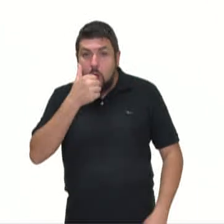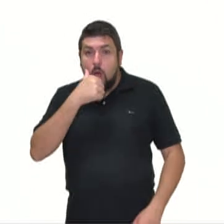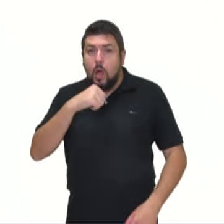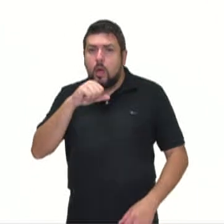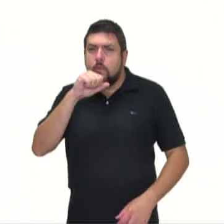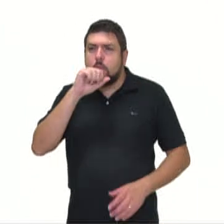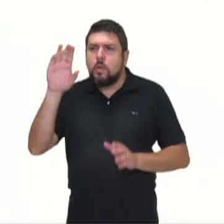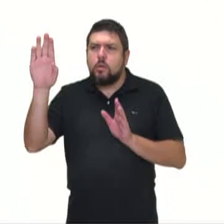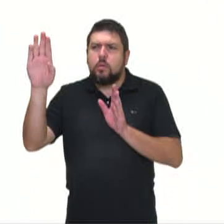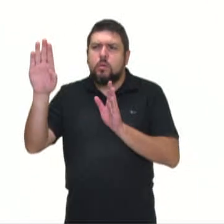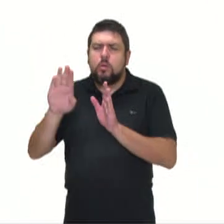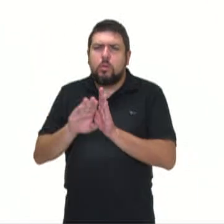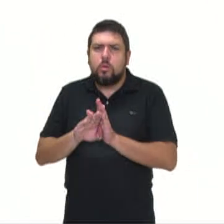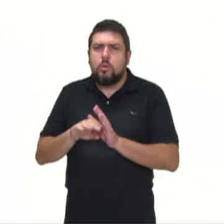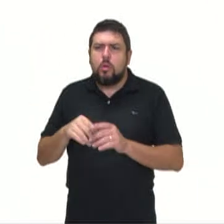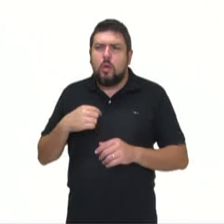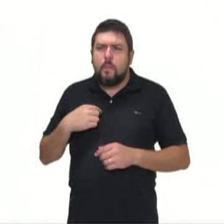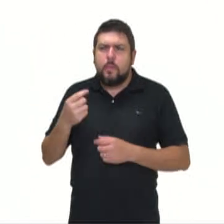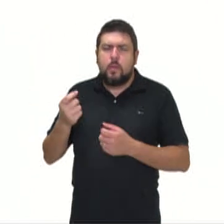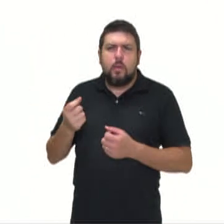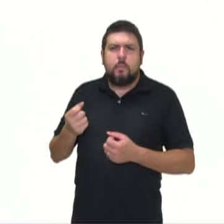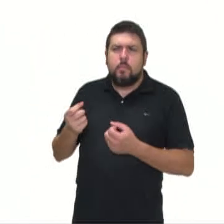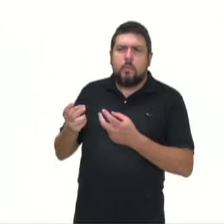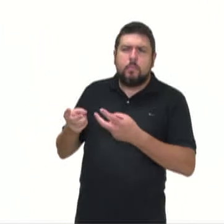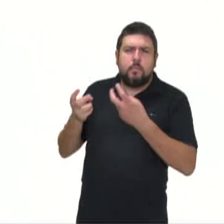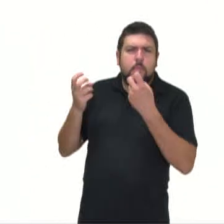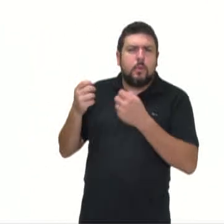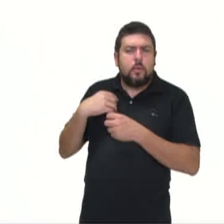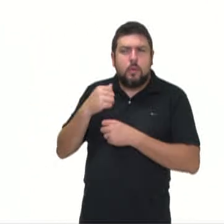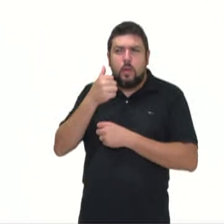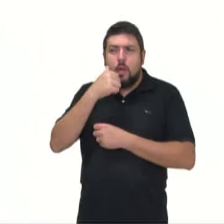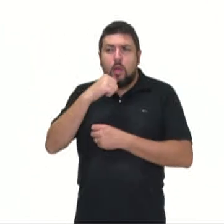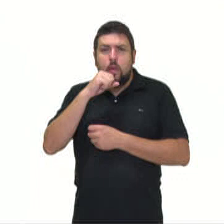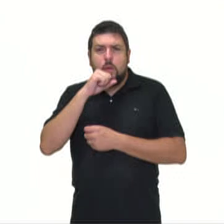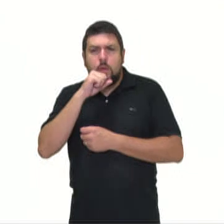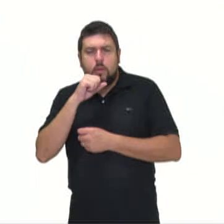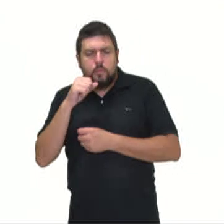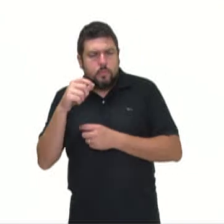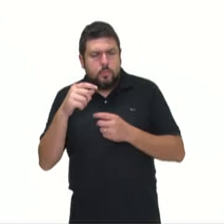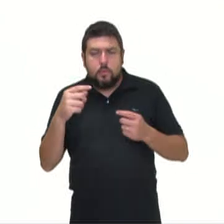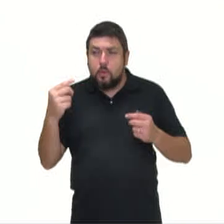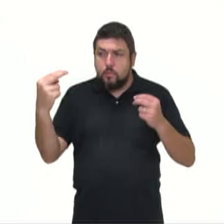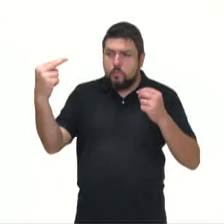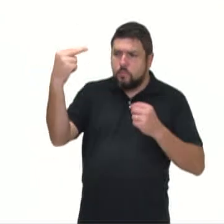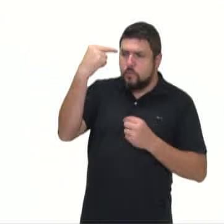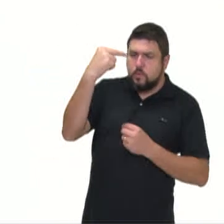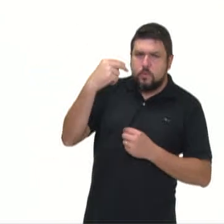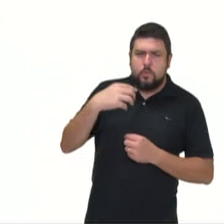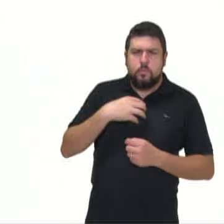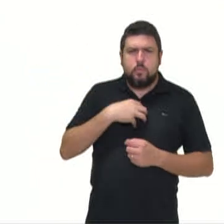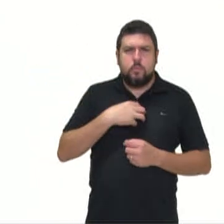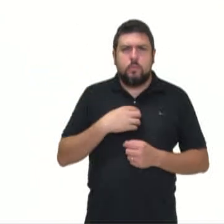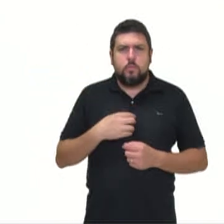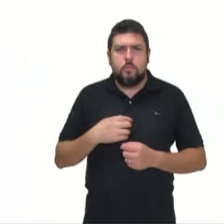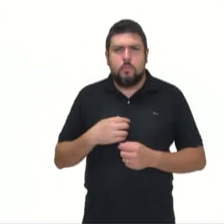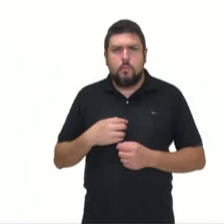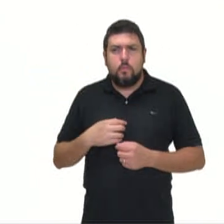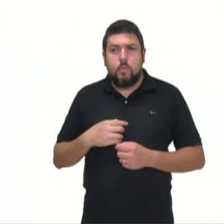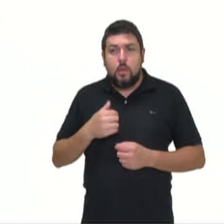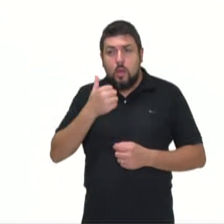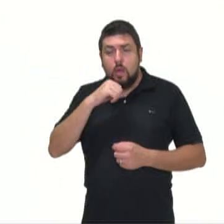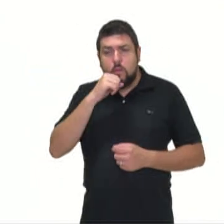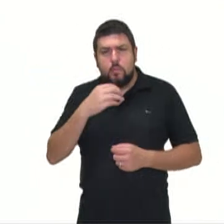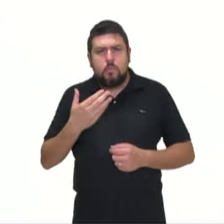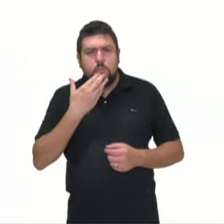estranhando a aparição muda e diária daquela menina à porta de sua casa. Pediu explicações a nós